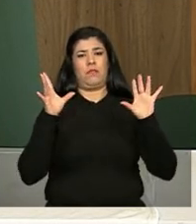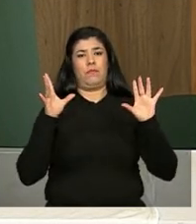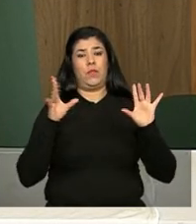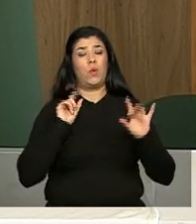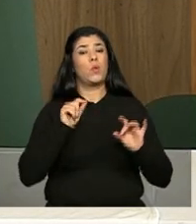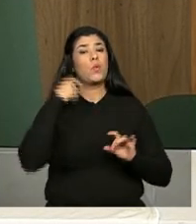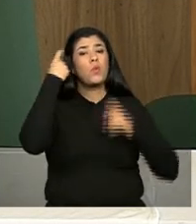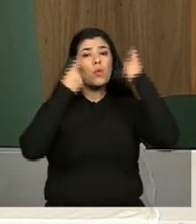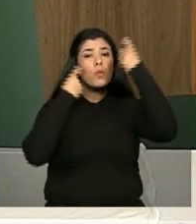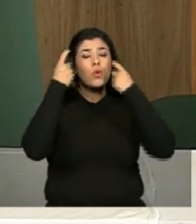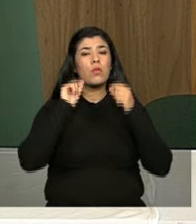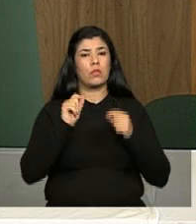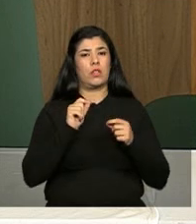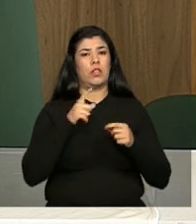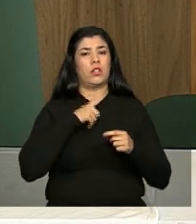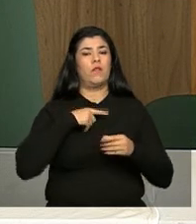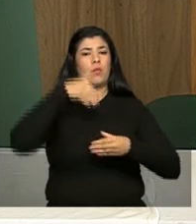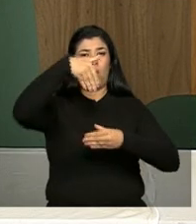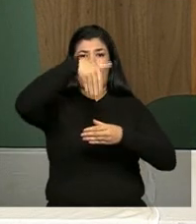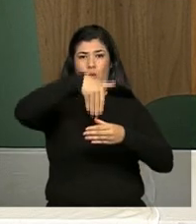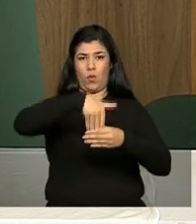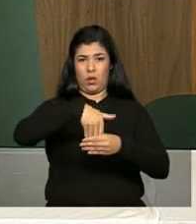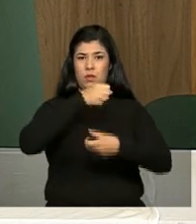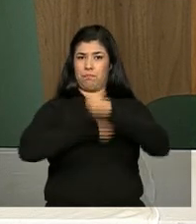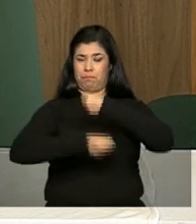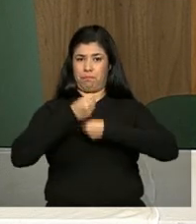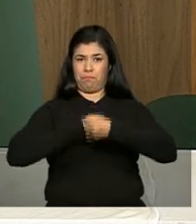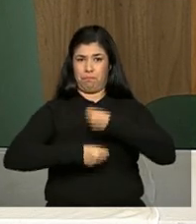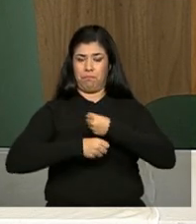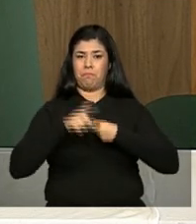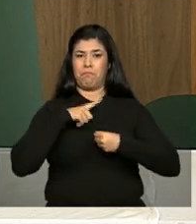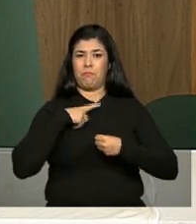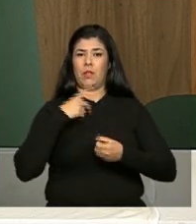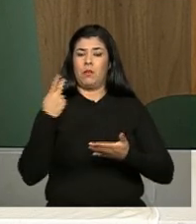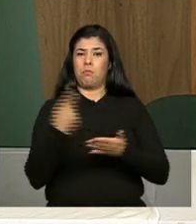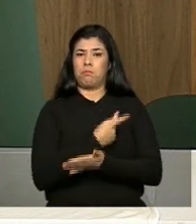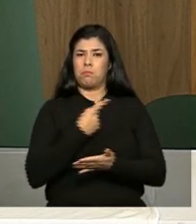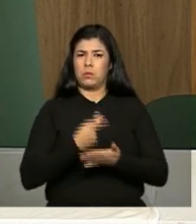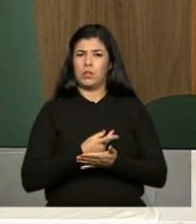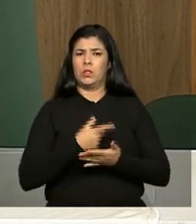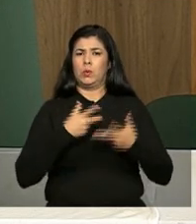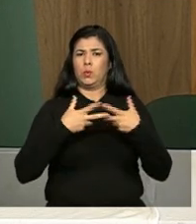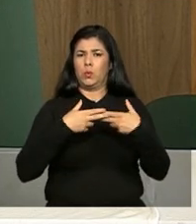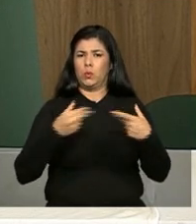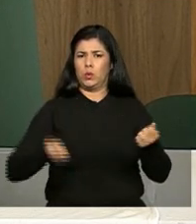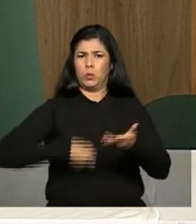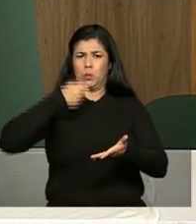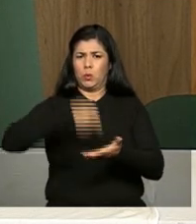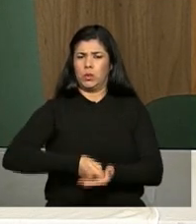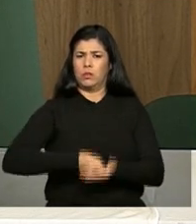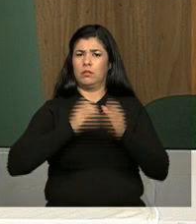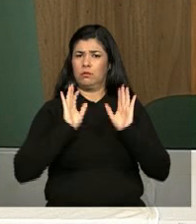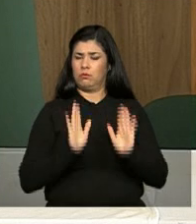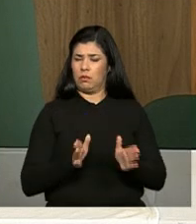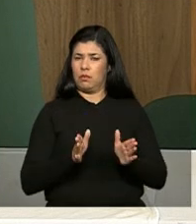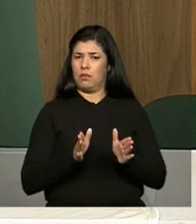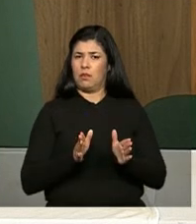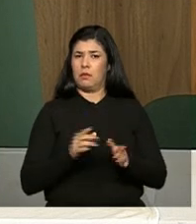bastante polarizada uma lei som que teve momentos de radicalização e